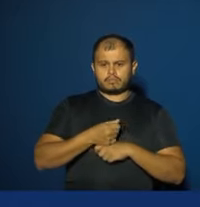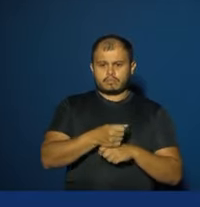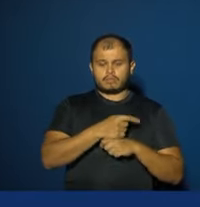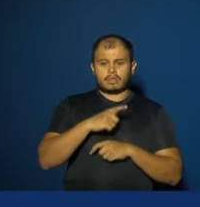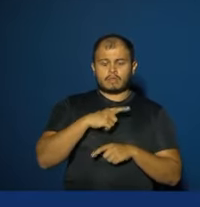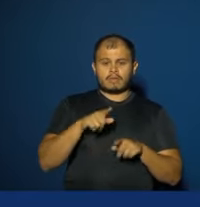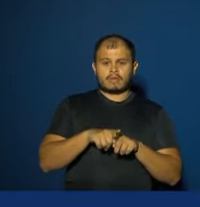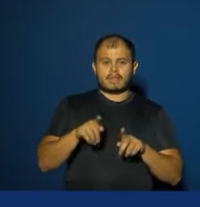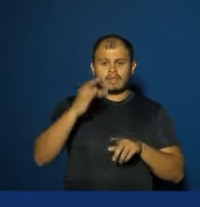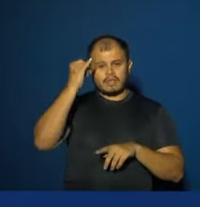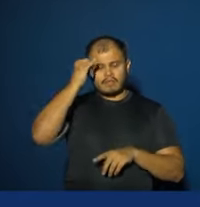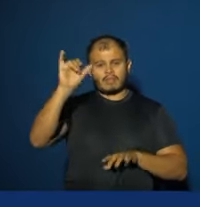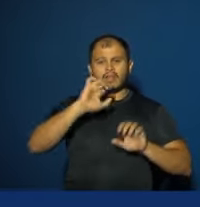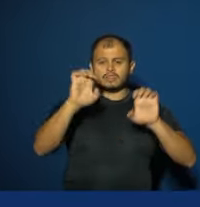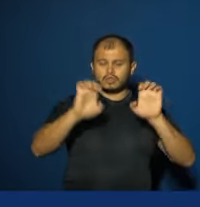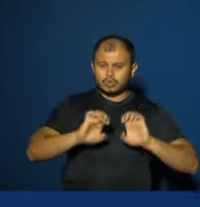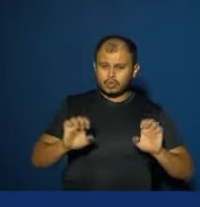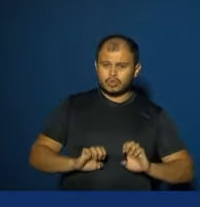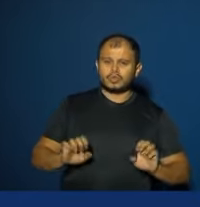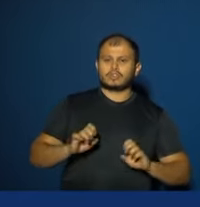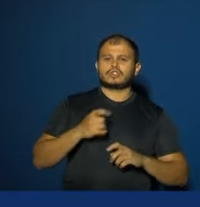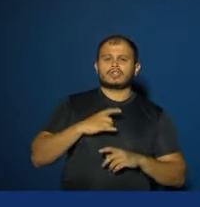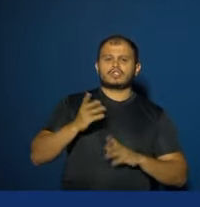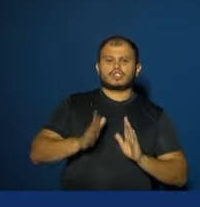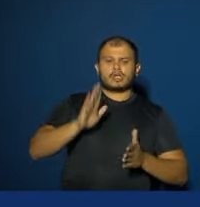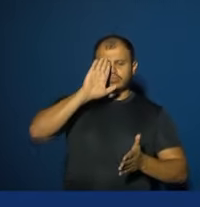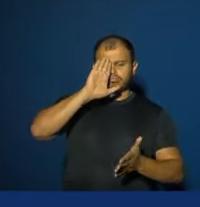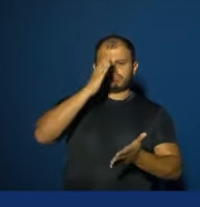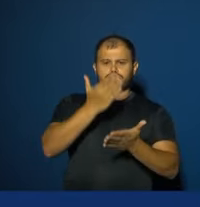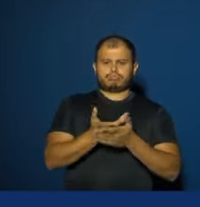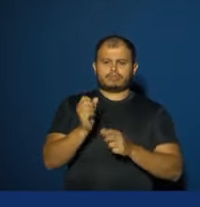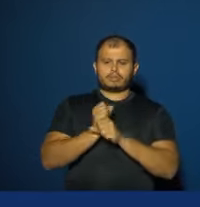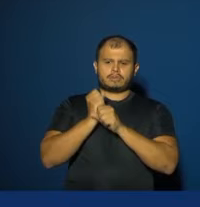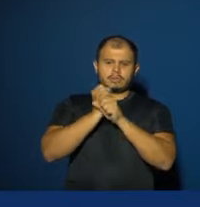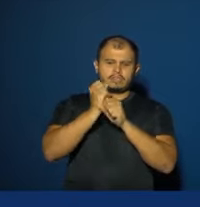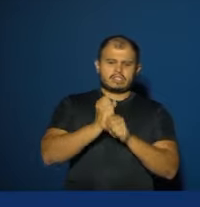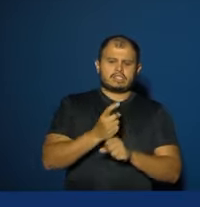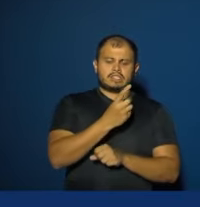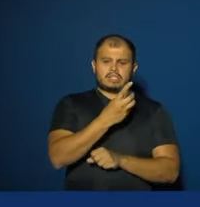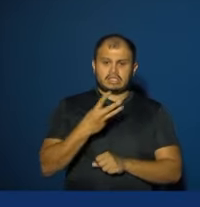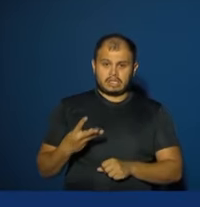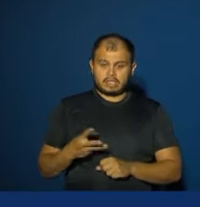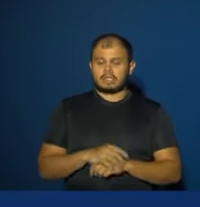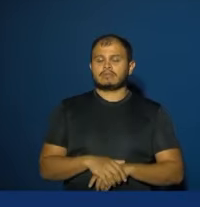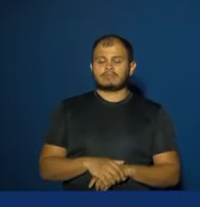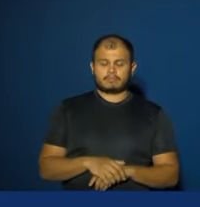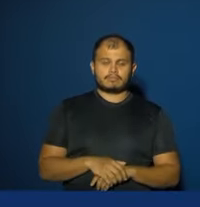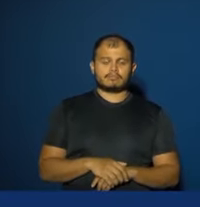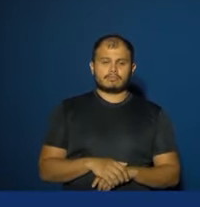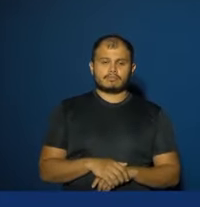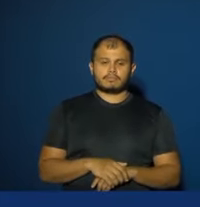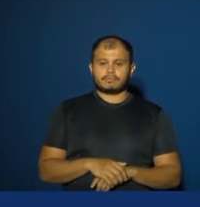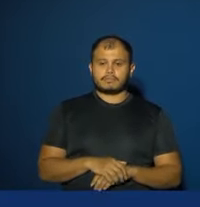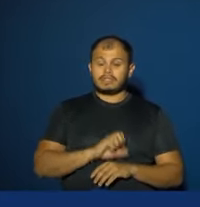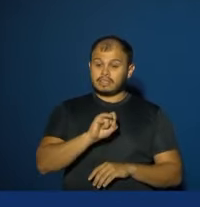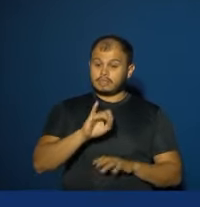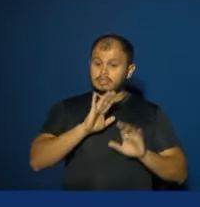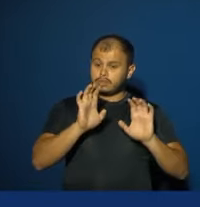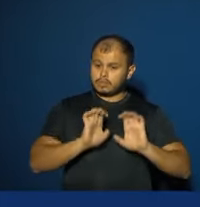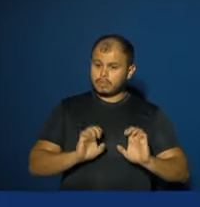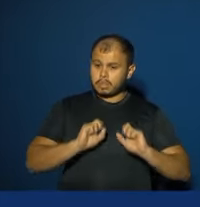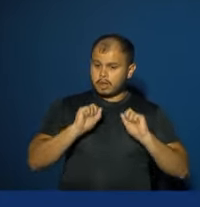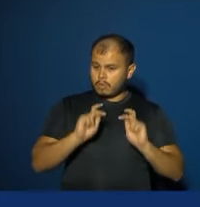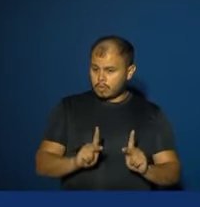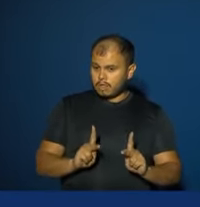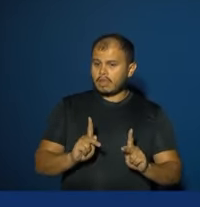que que acreditou na companhia ao longo dos 13 anos de vida dela ah e se essa estrutura tiver adequada